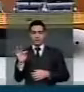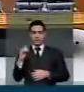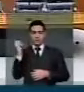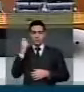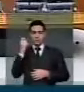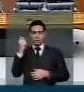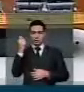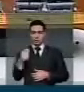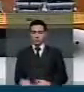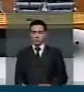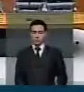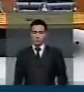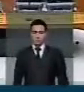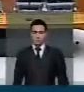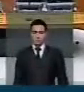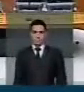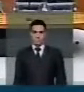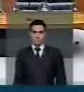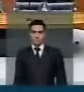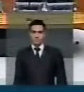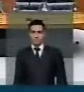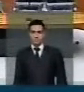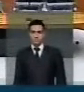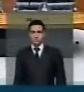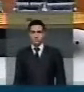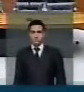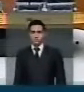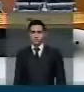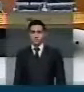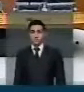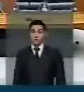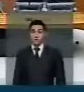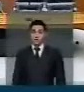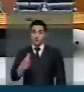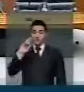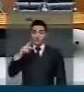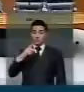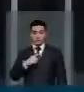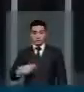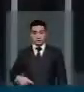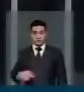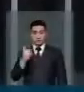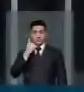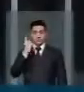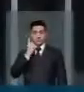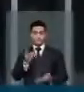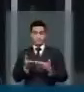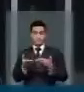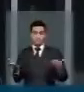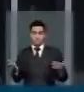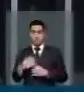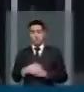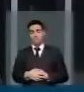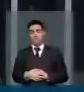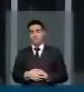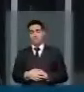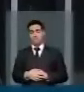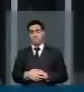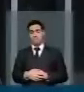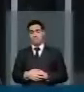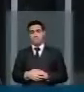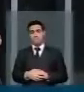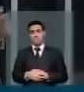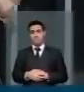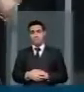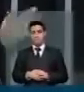senhoras e senhores parlamentares As pessoas mais